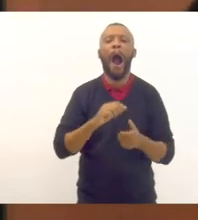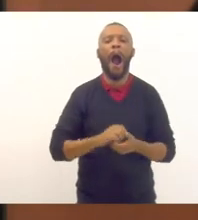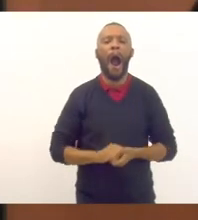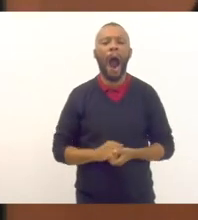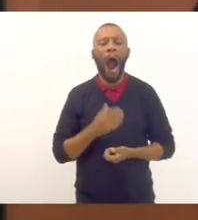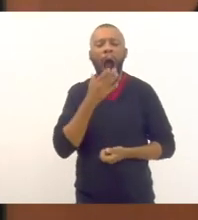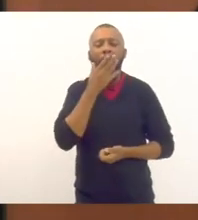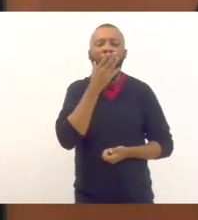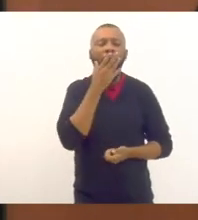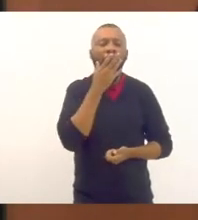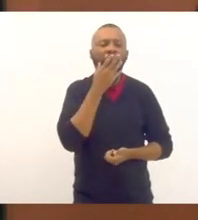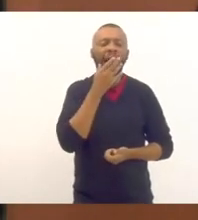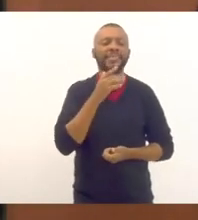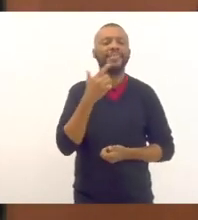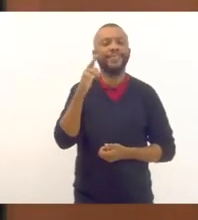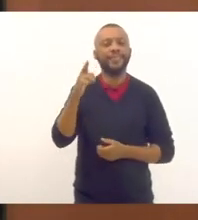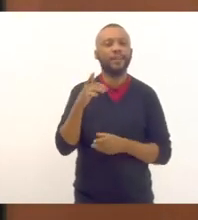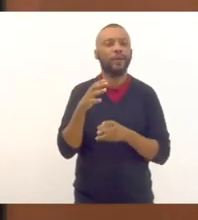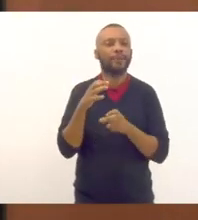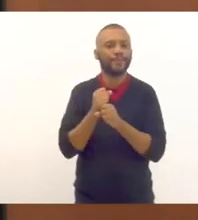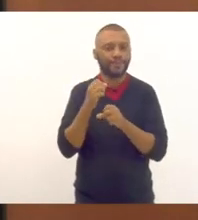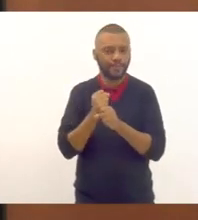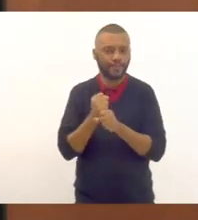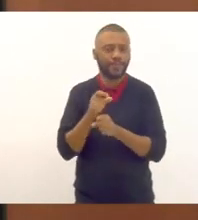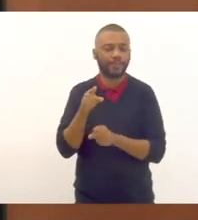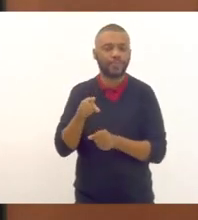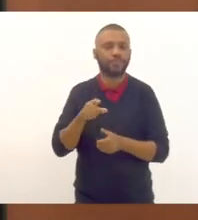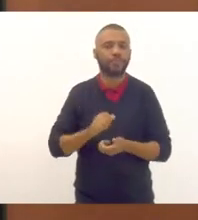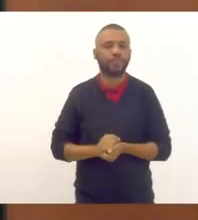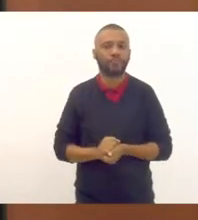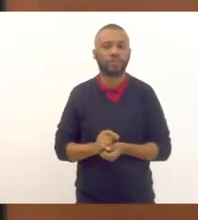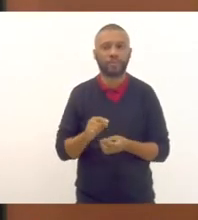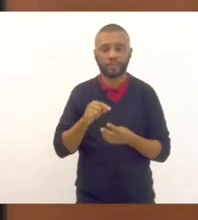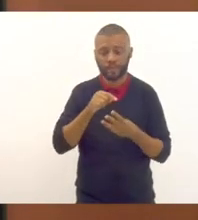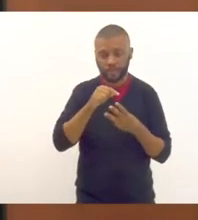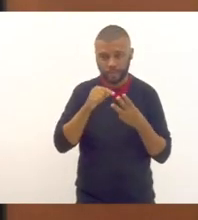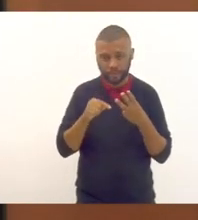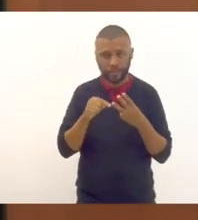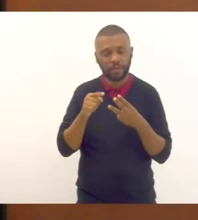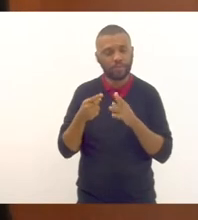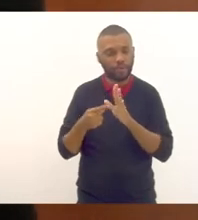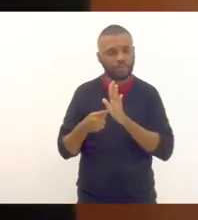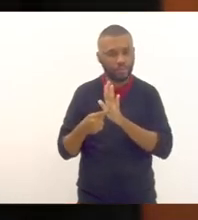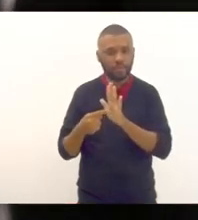Agora vamos para a continha. O que, que custa isso? Ah, vou passar por semi-reboque ainda.